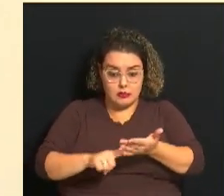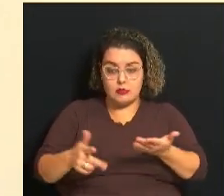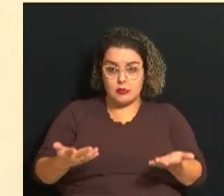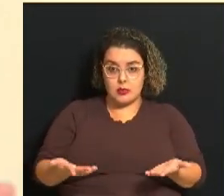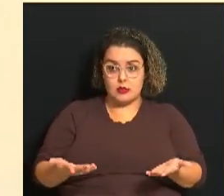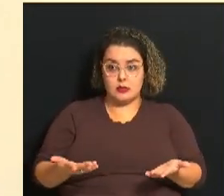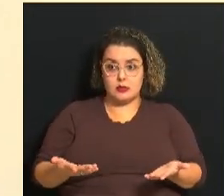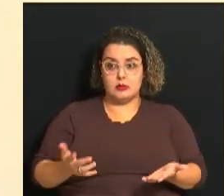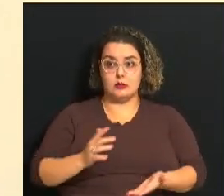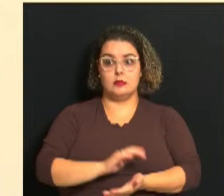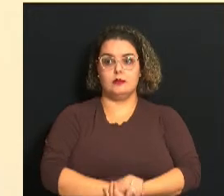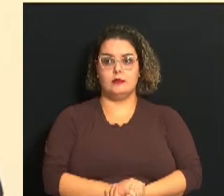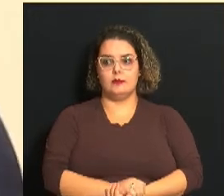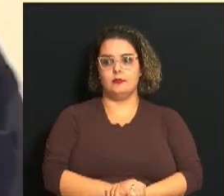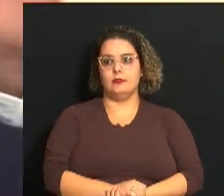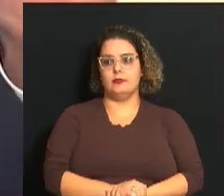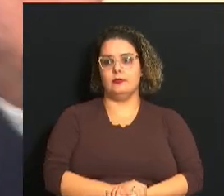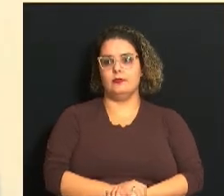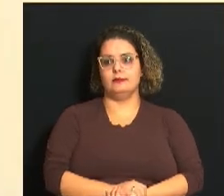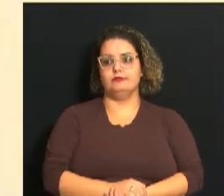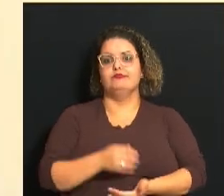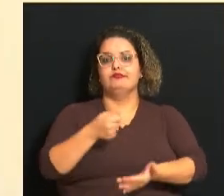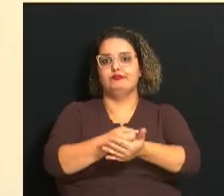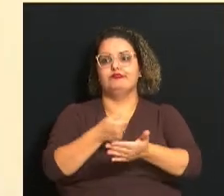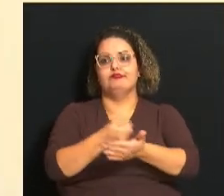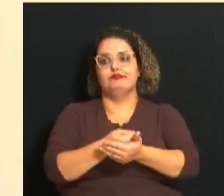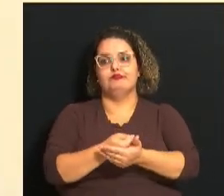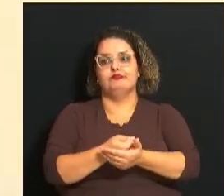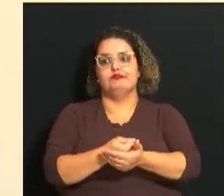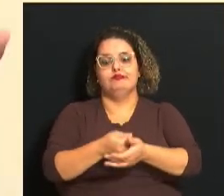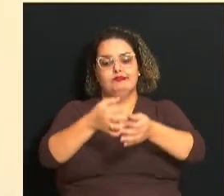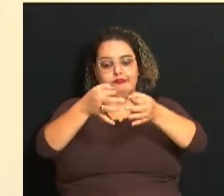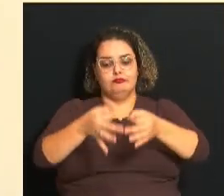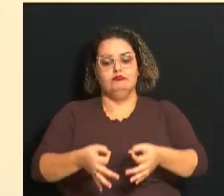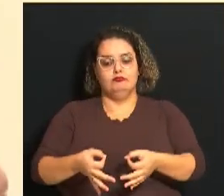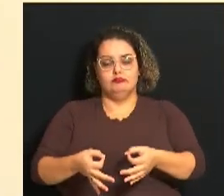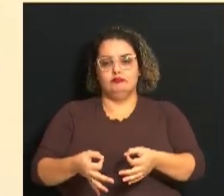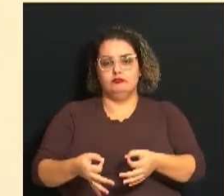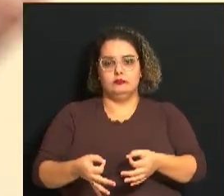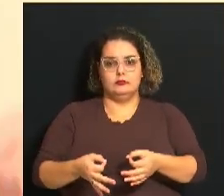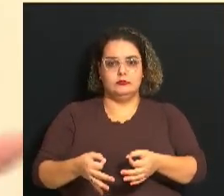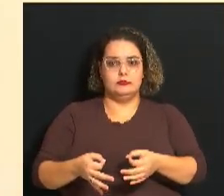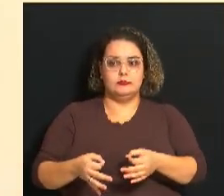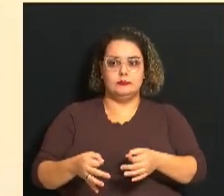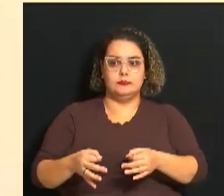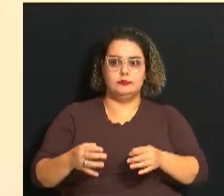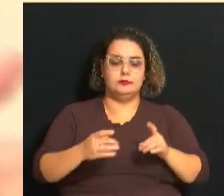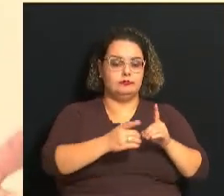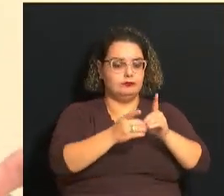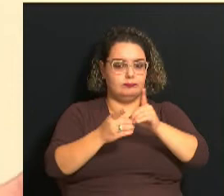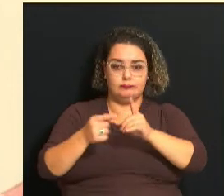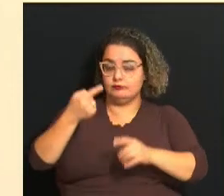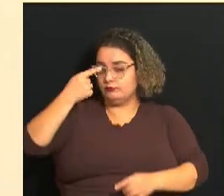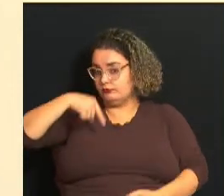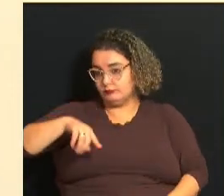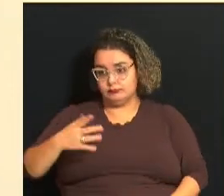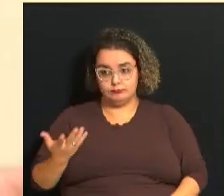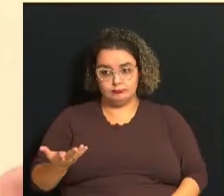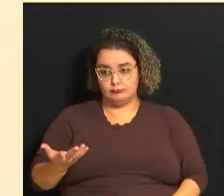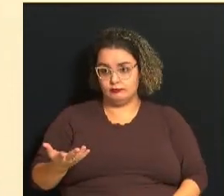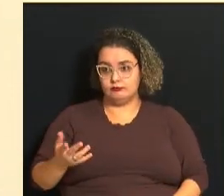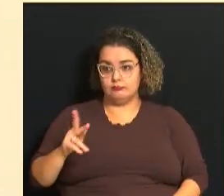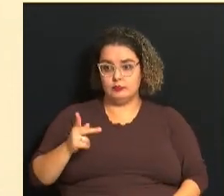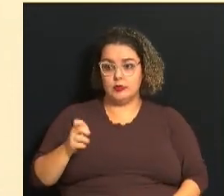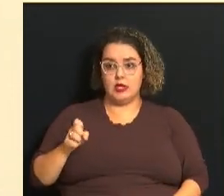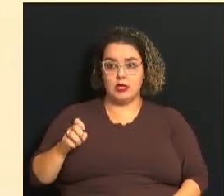de limpeza Então olha como que a rigidez da disciplina não não serve né não atende a complexidade dos perfis né da heterogênea